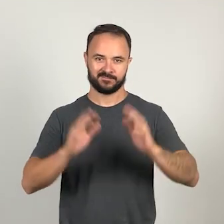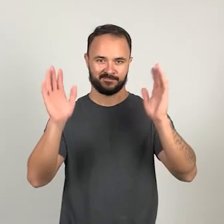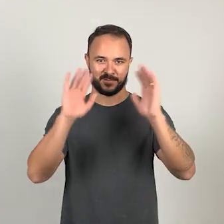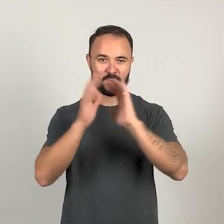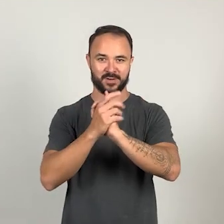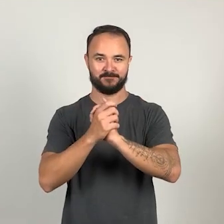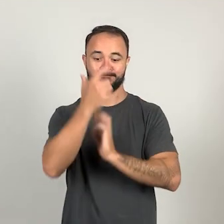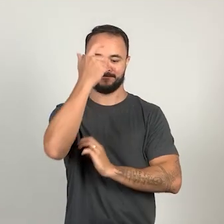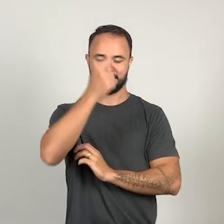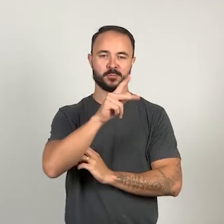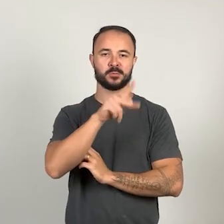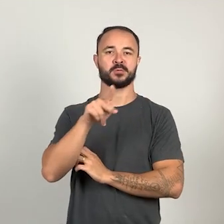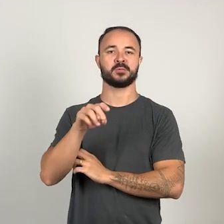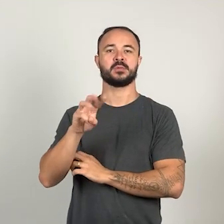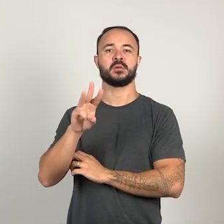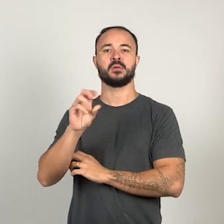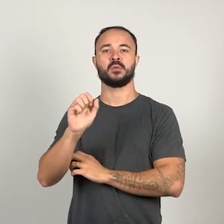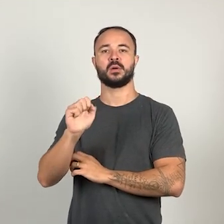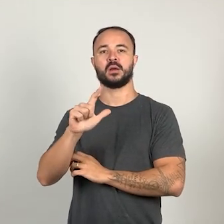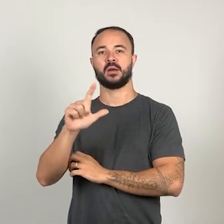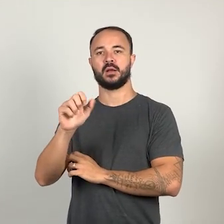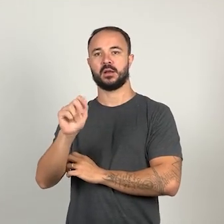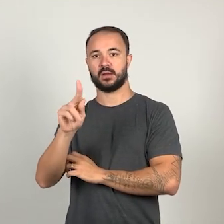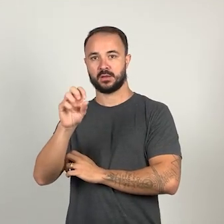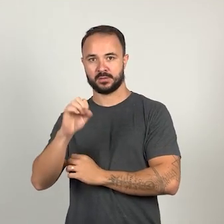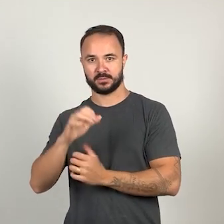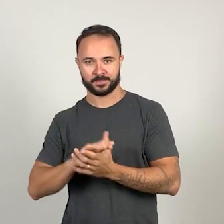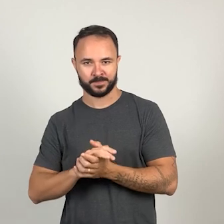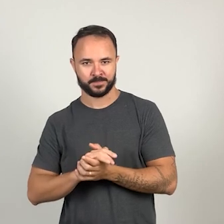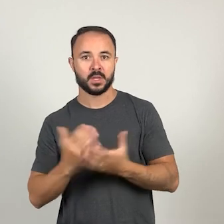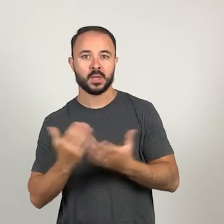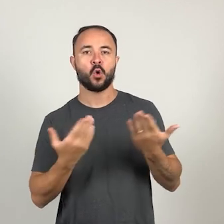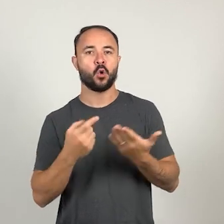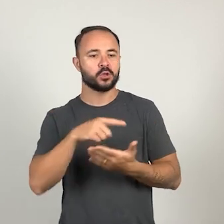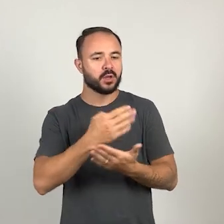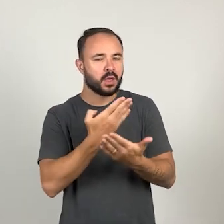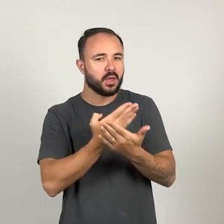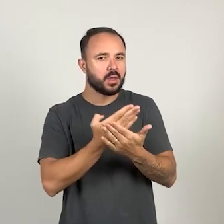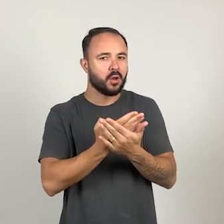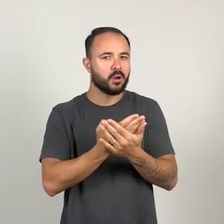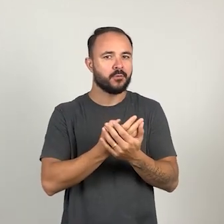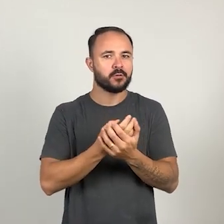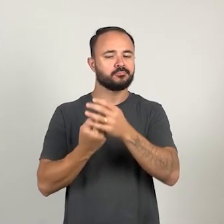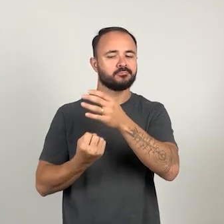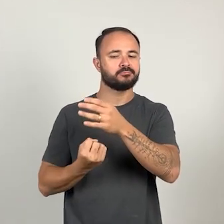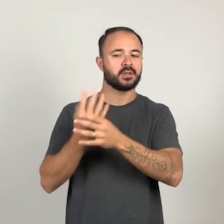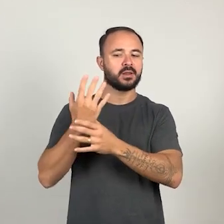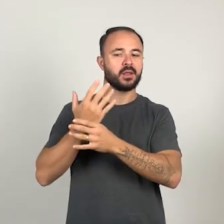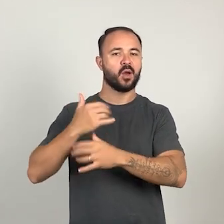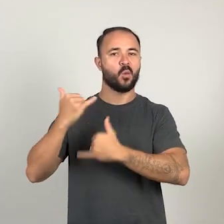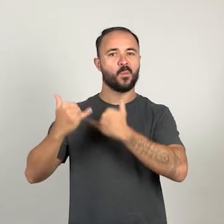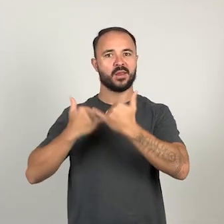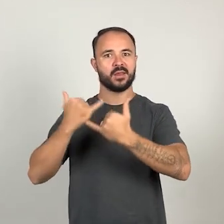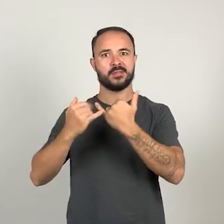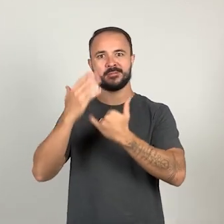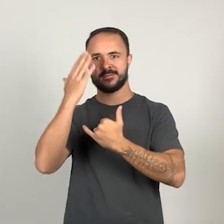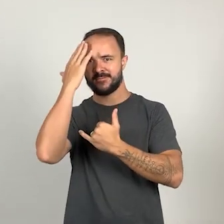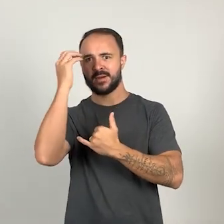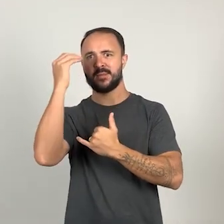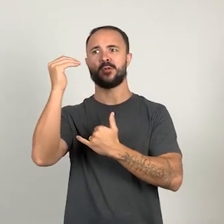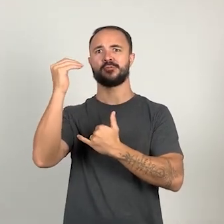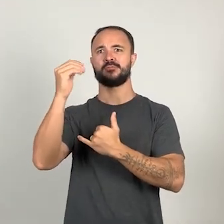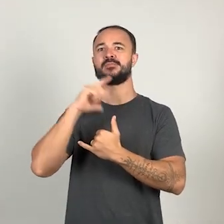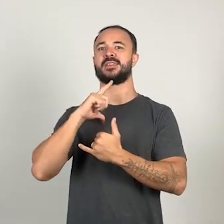Olá, sou o professor Alex Costa. Na aula de robótica hoje vamos aprender como montamos um brinquedo muito conhecido pelas crianças, que